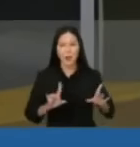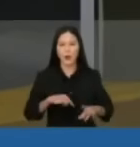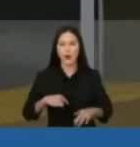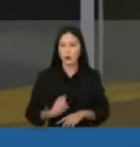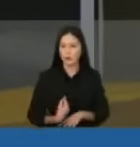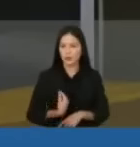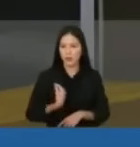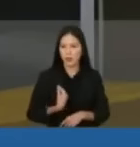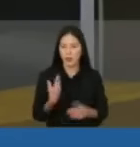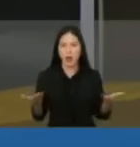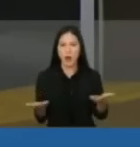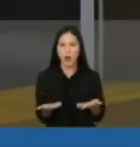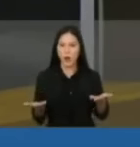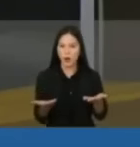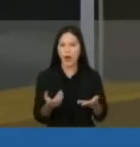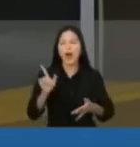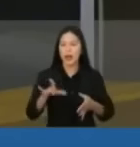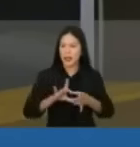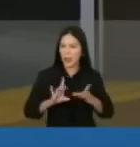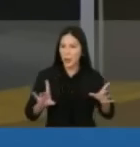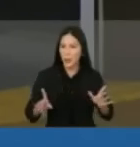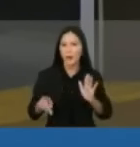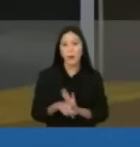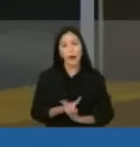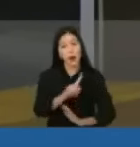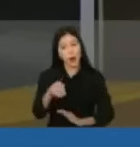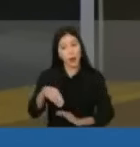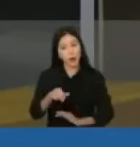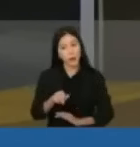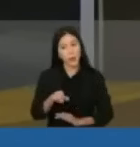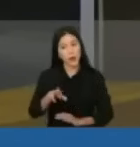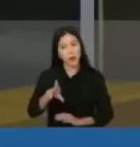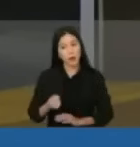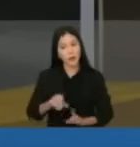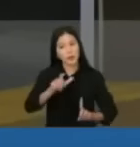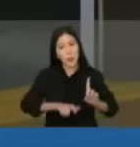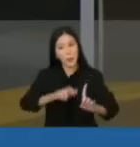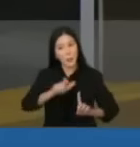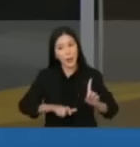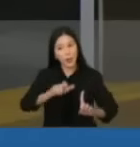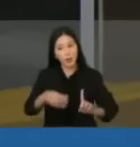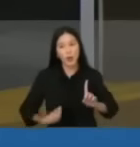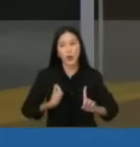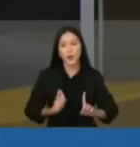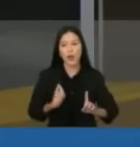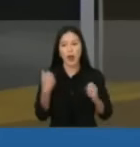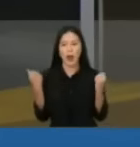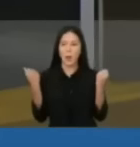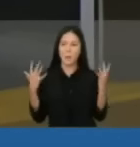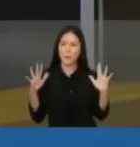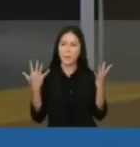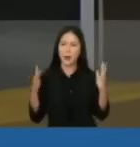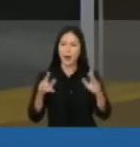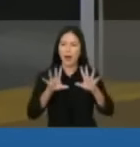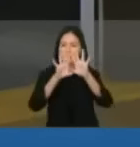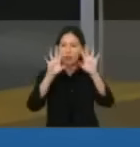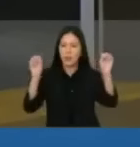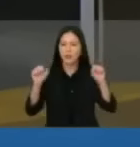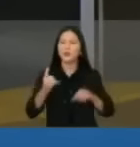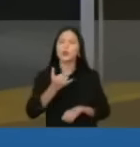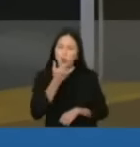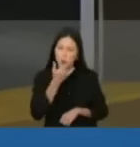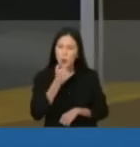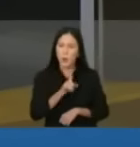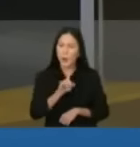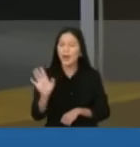estamos vivendo é a democracia do maduro E aí essas pessoas que vê aqui aplaudiu que o Supremo desculpa o Supremo